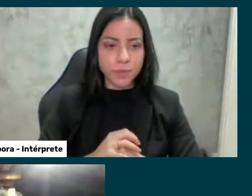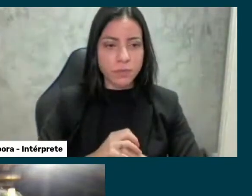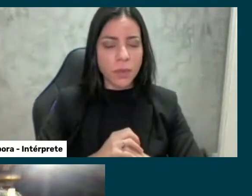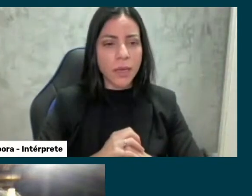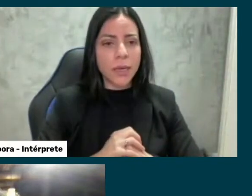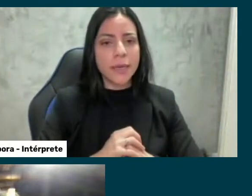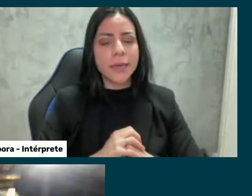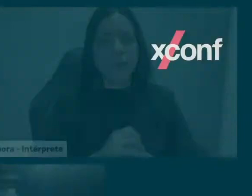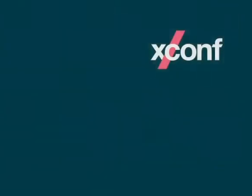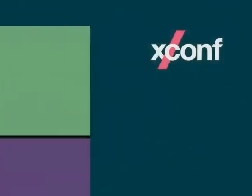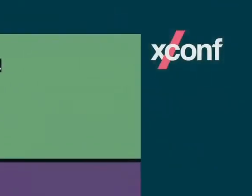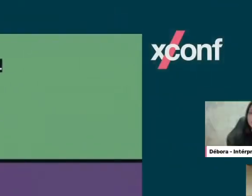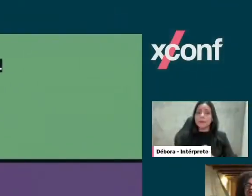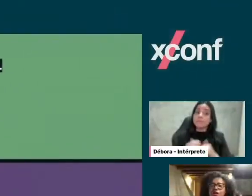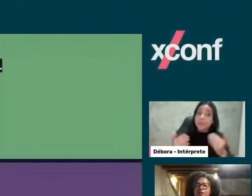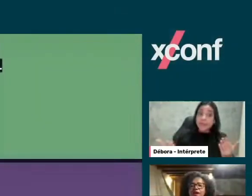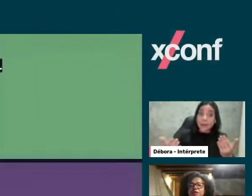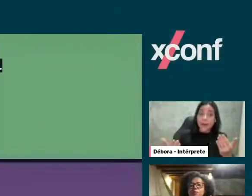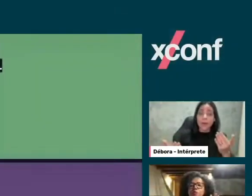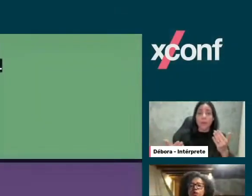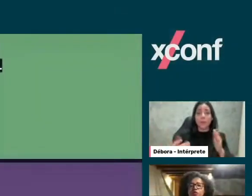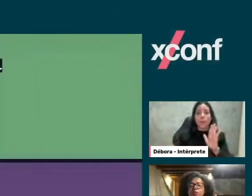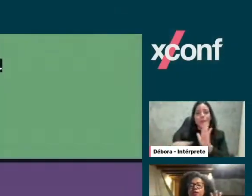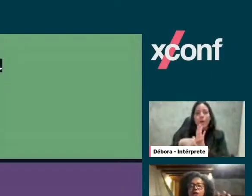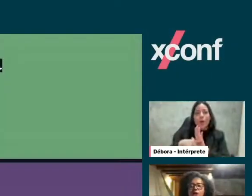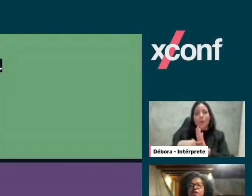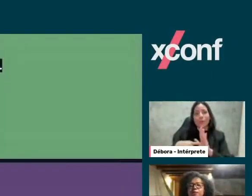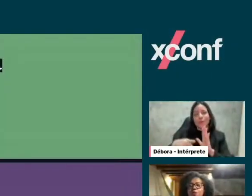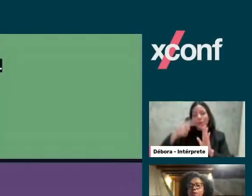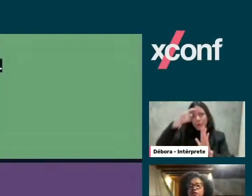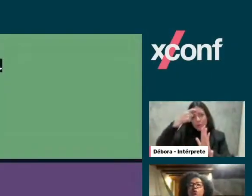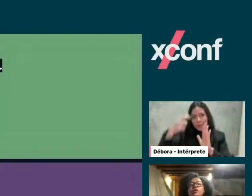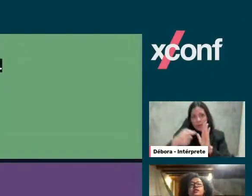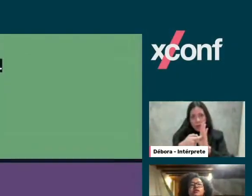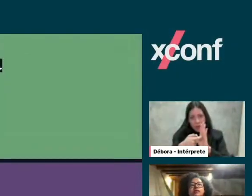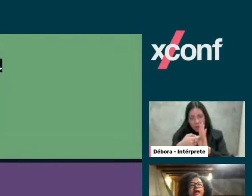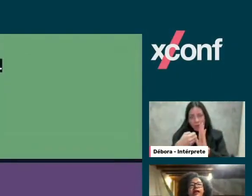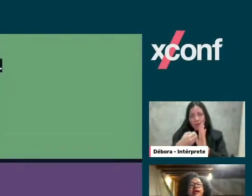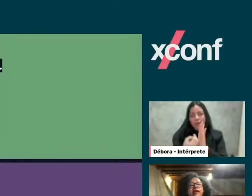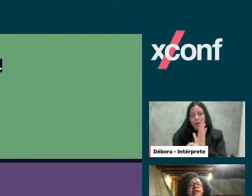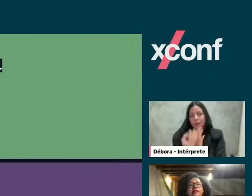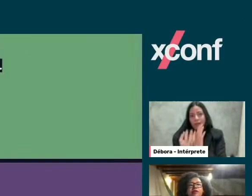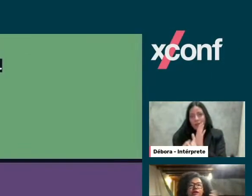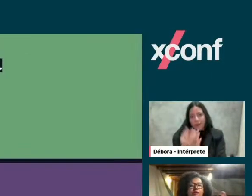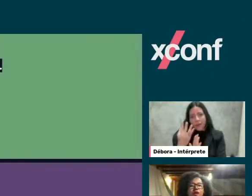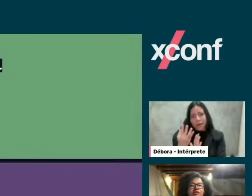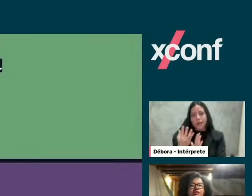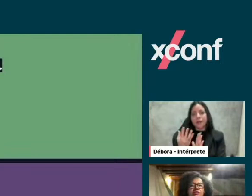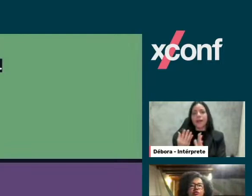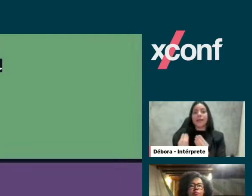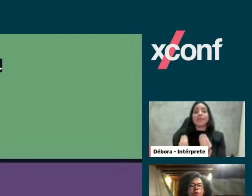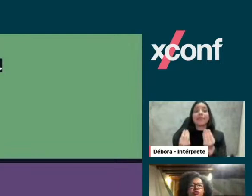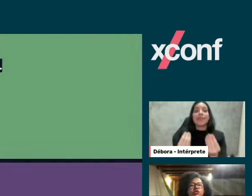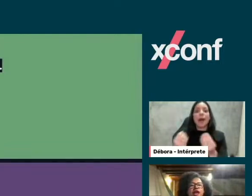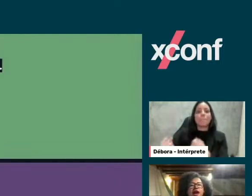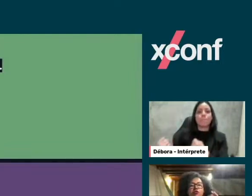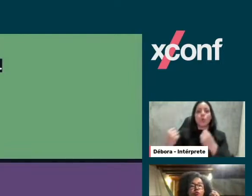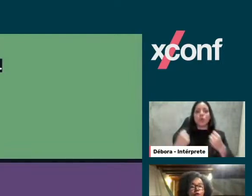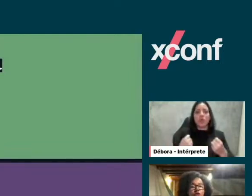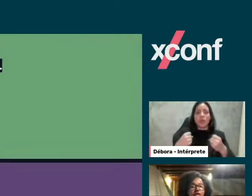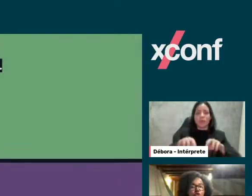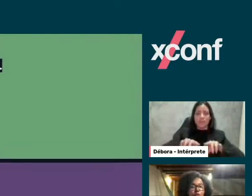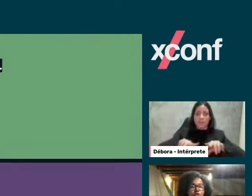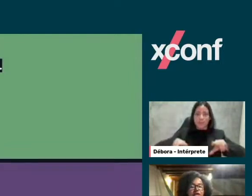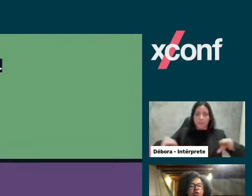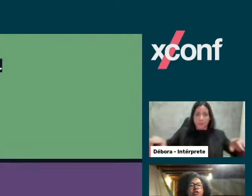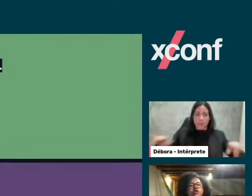Então, essas características da IA generativa tornam ela muito poderosa para algumas coisas, né? Então, com esse suporte de IA,